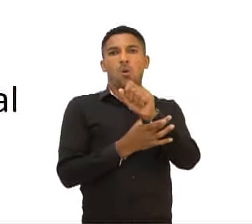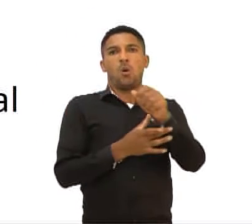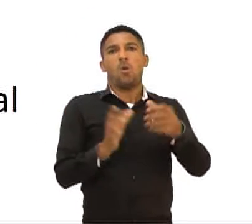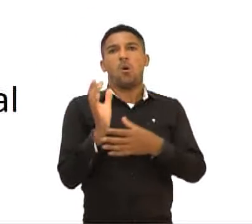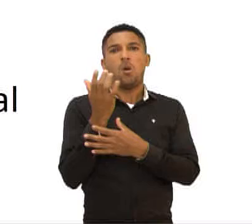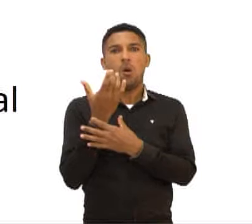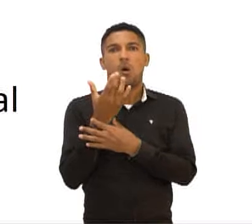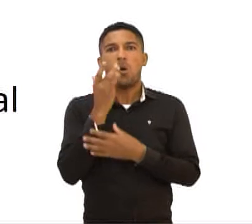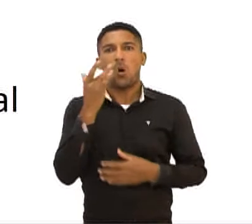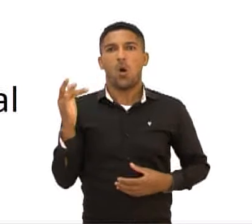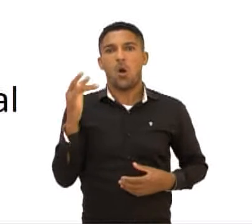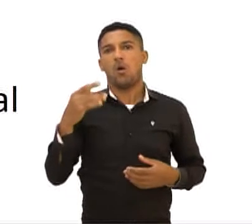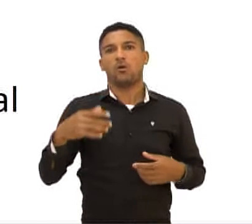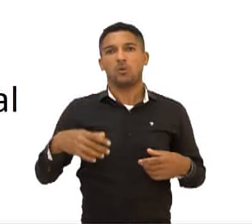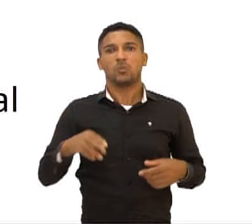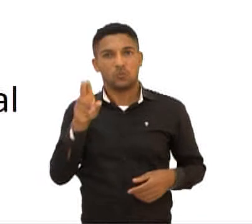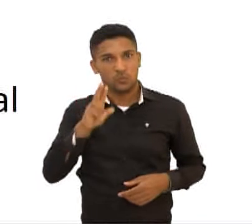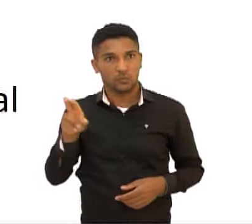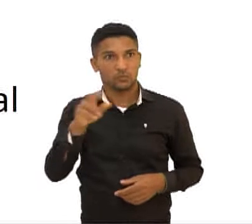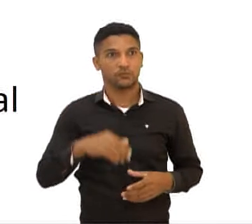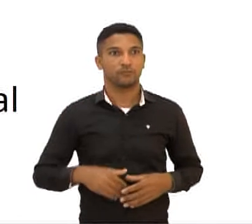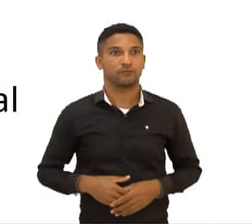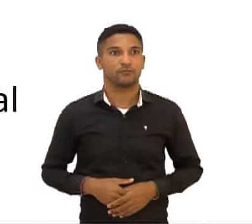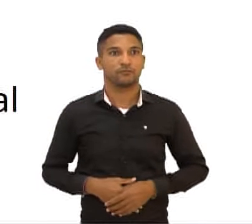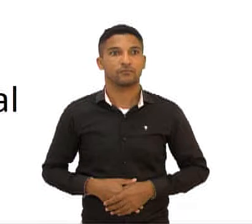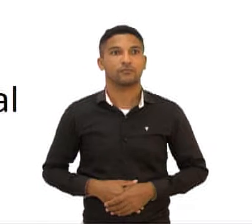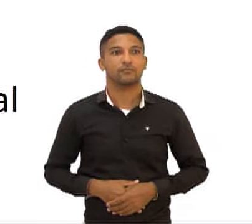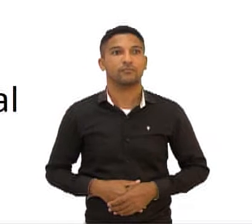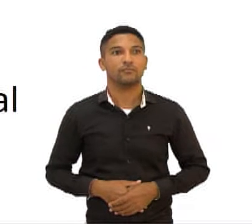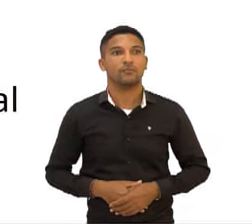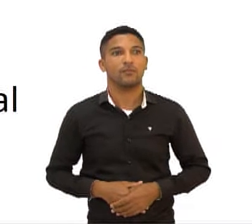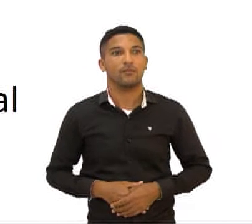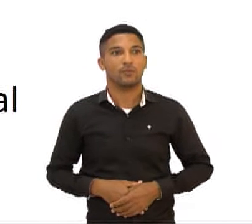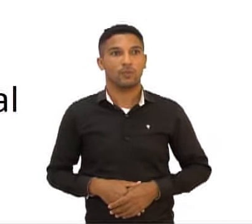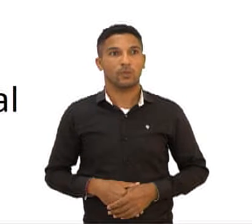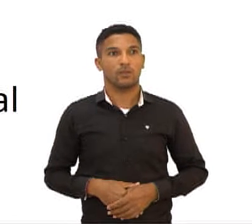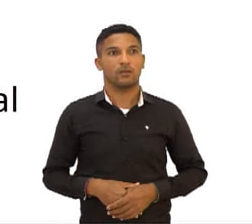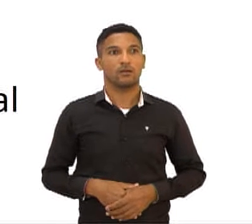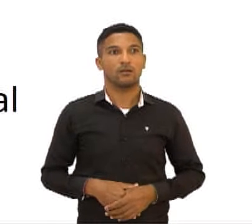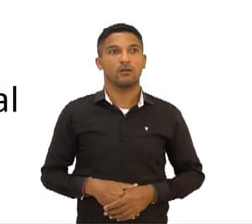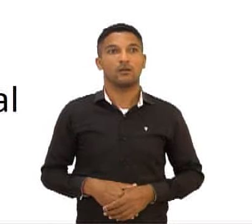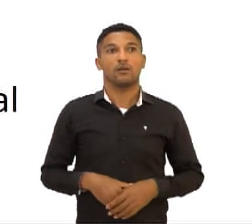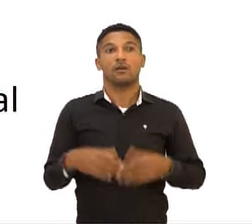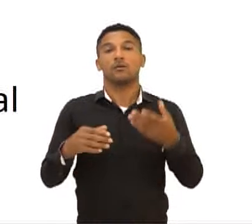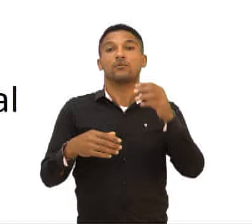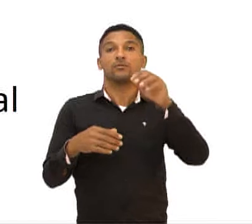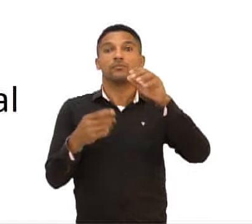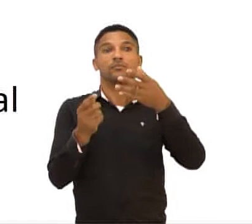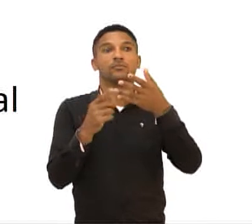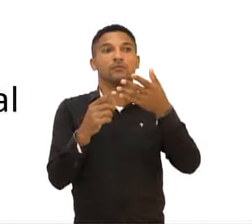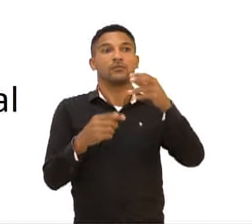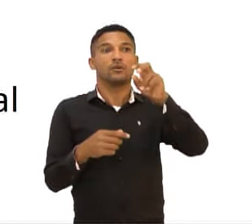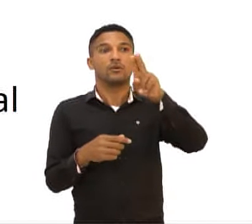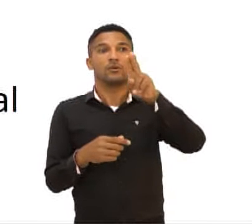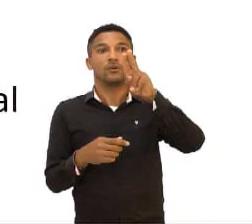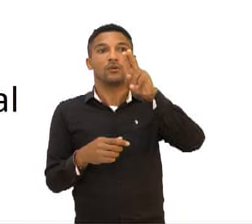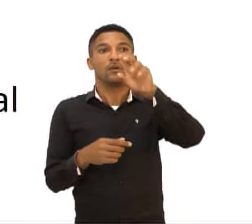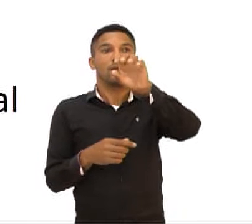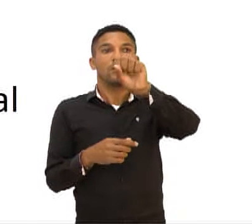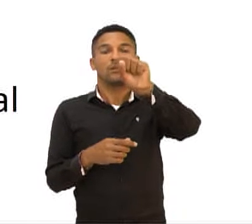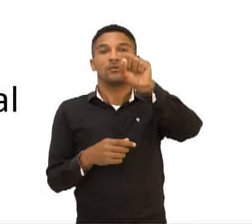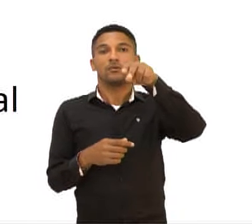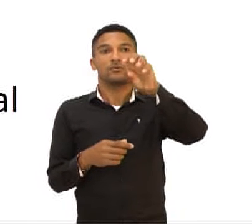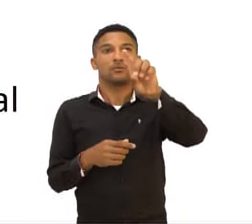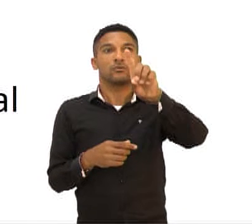vai se expandir e ele vai ter um destaque, porque o Sundiata Keita, que foi o grande Mansa, o primeiro